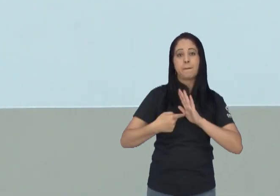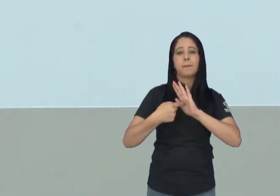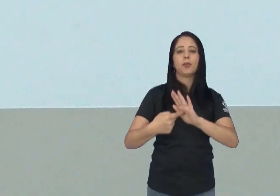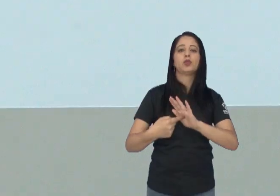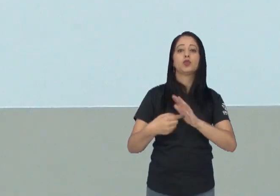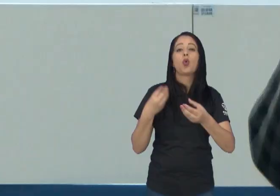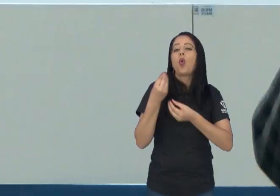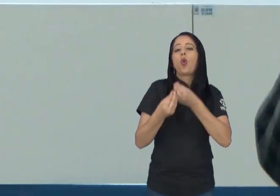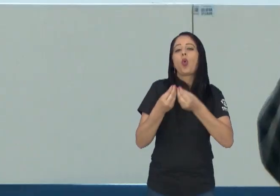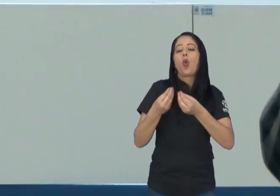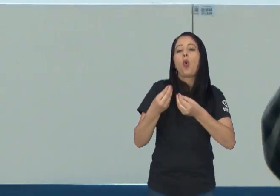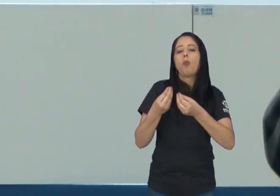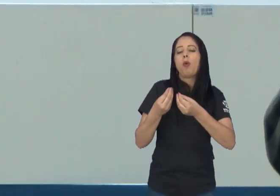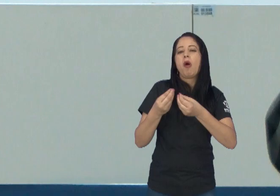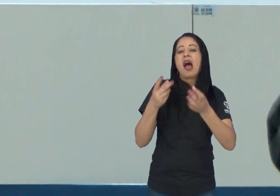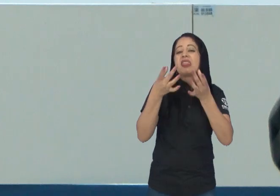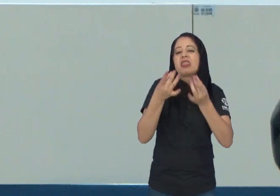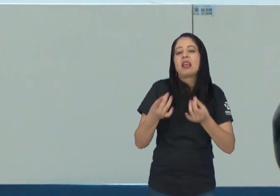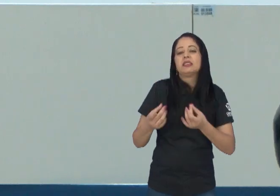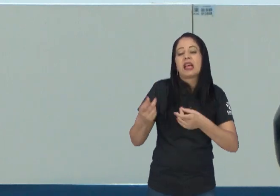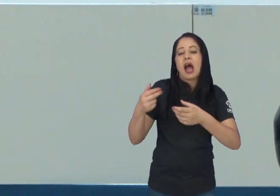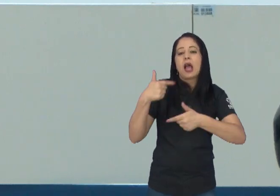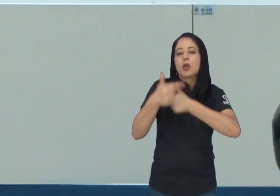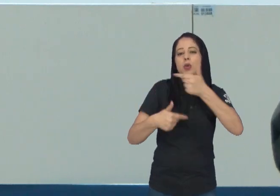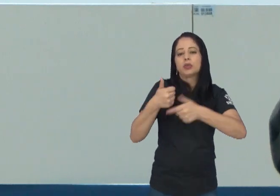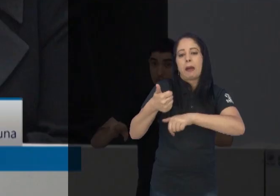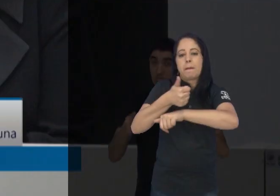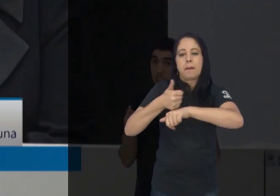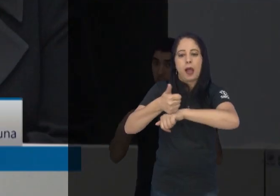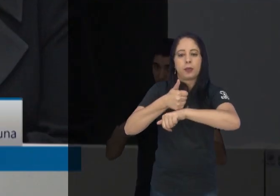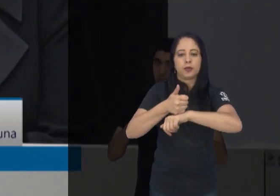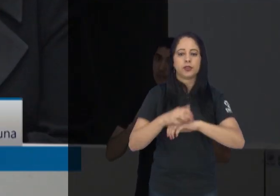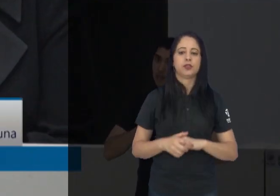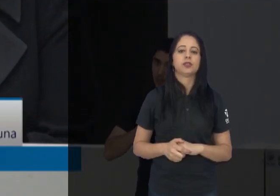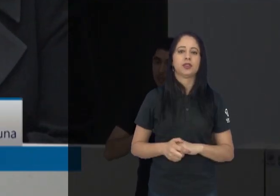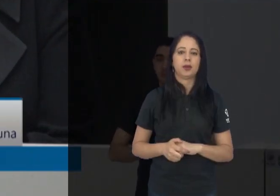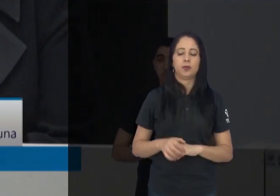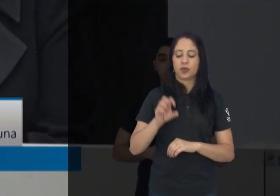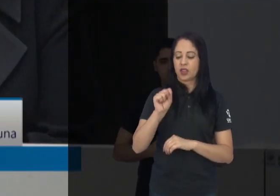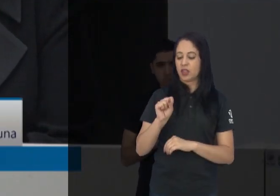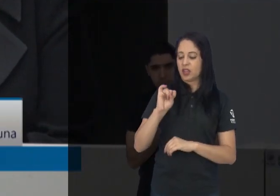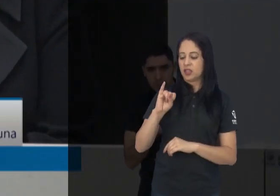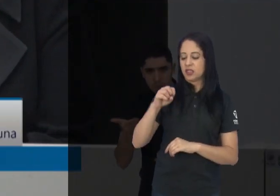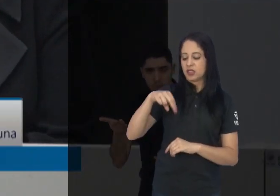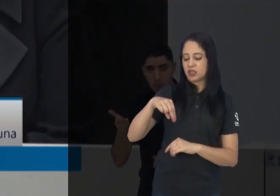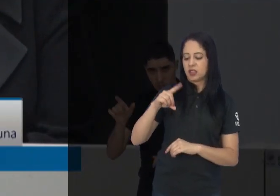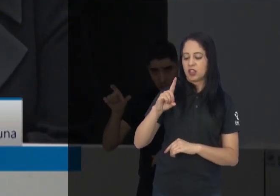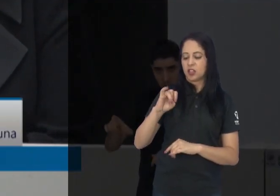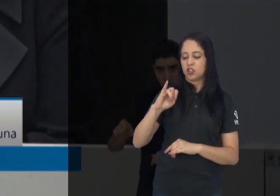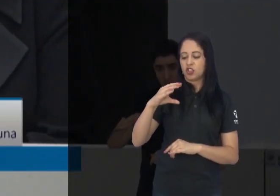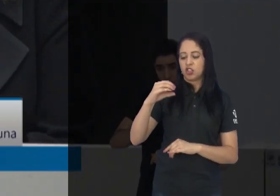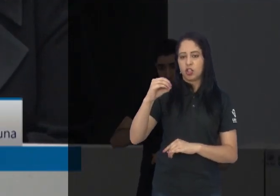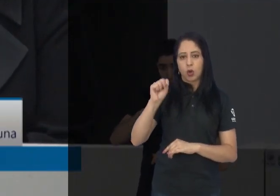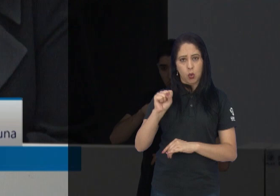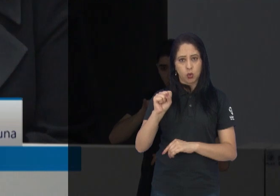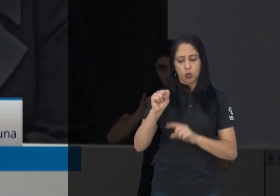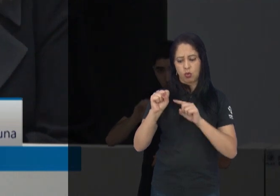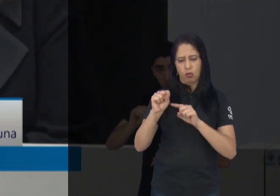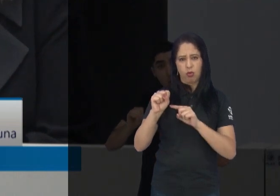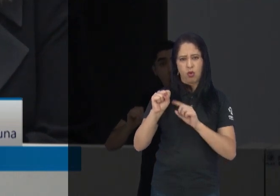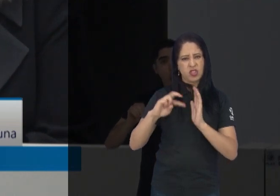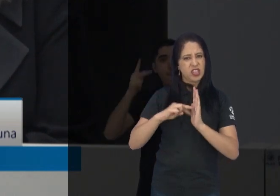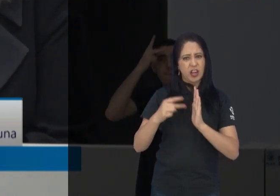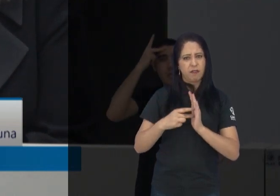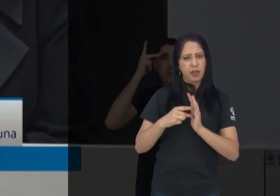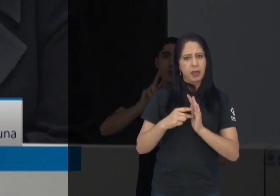dos síndicos e na missão de cuidar de pessoas. Síndicos são pessoas, não são